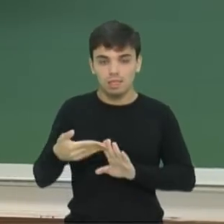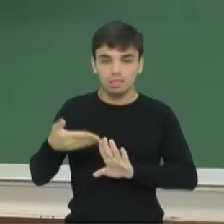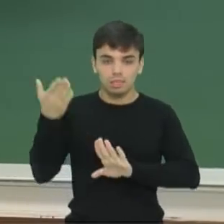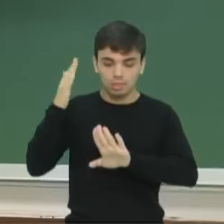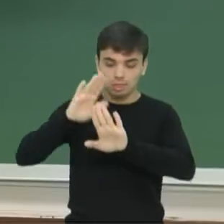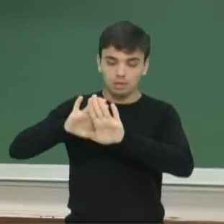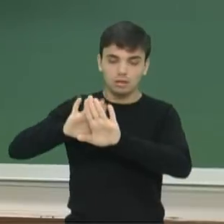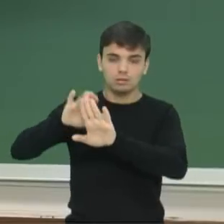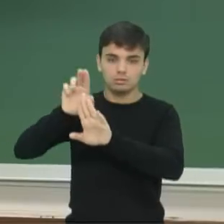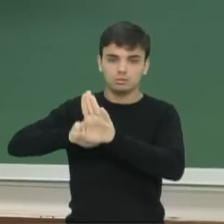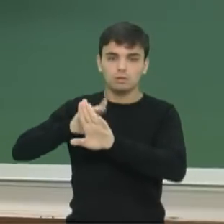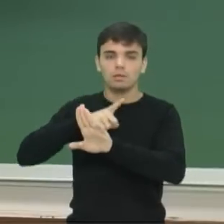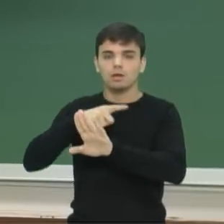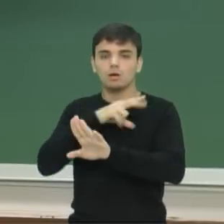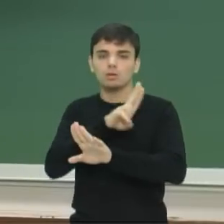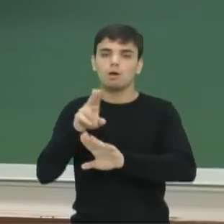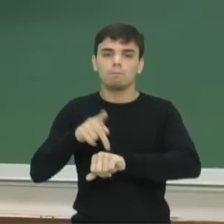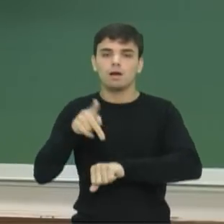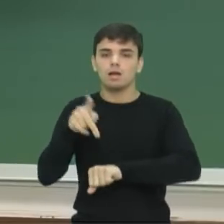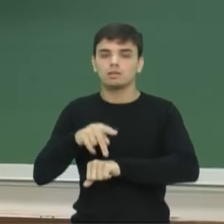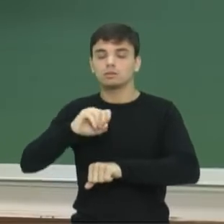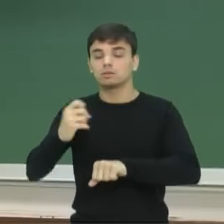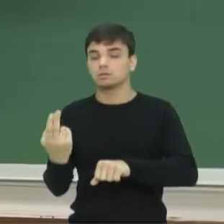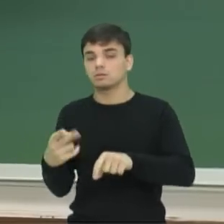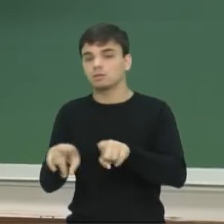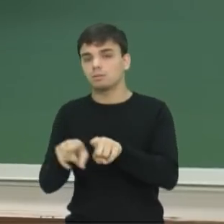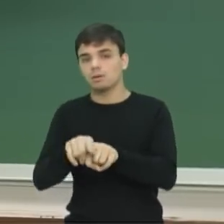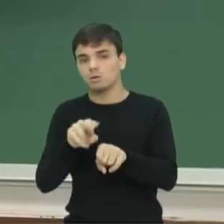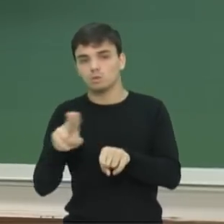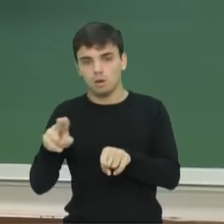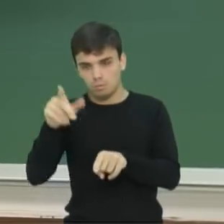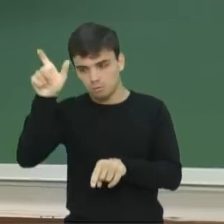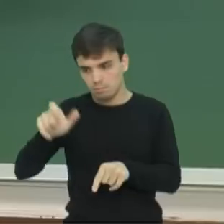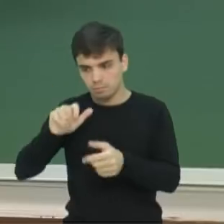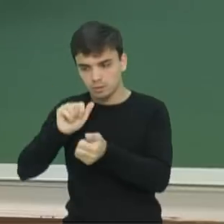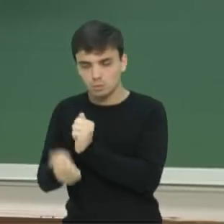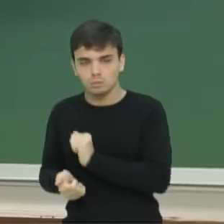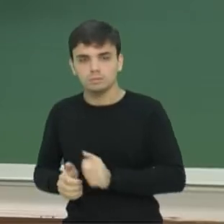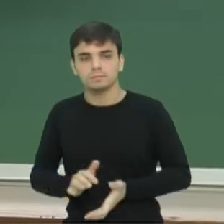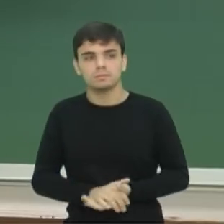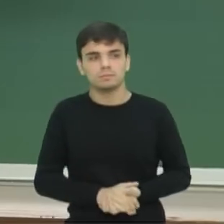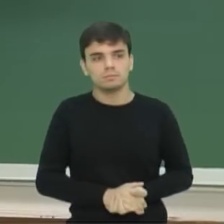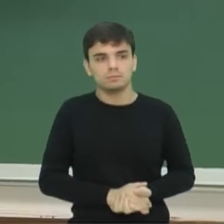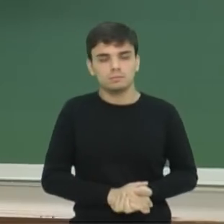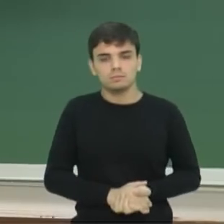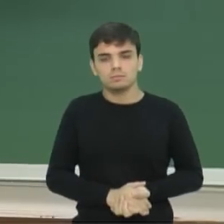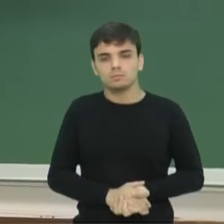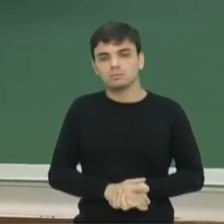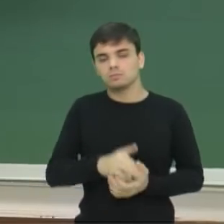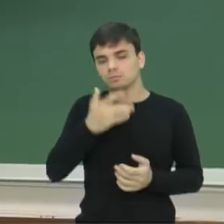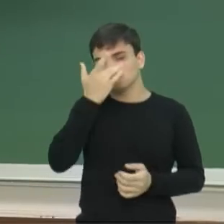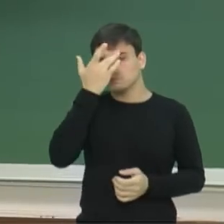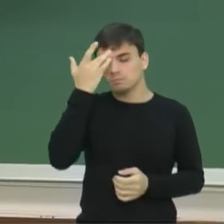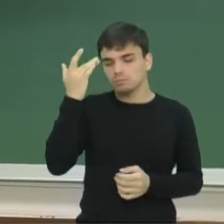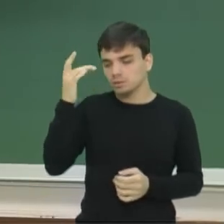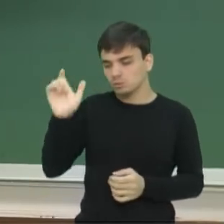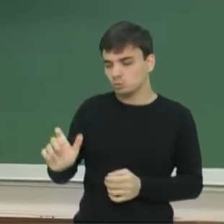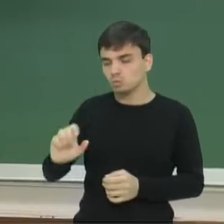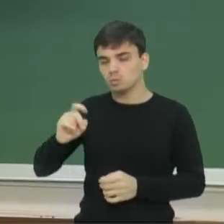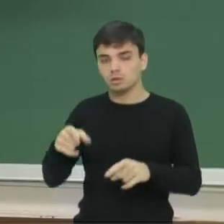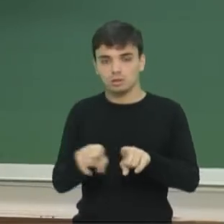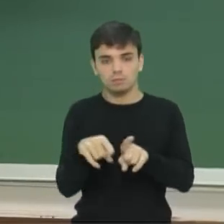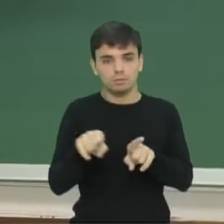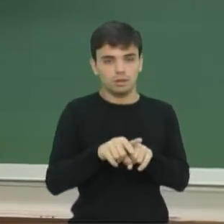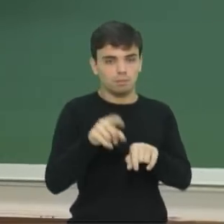do país e também o nome do atleta. O nome do atleta aqui e o país, geralmente com 3 letras, o país que aquele atleta representa. Então aqui